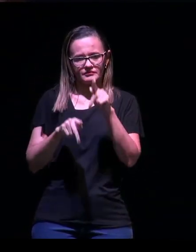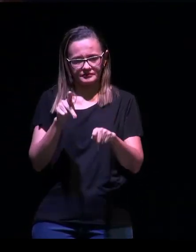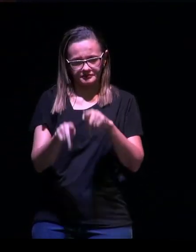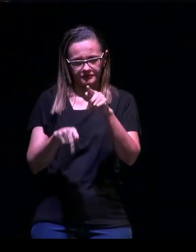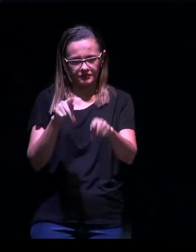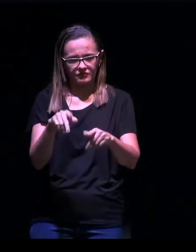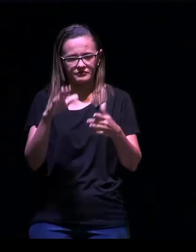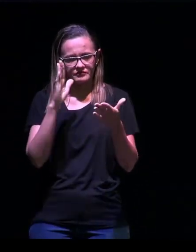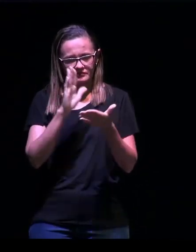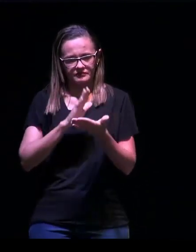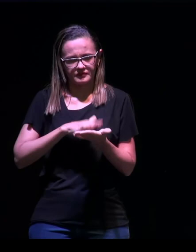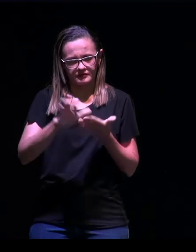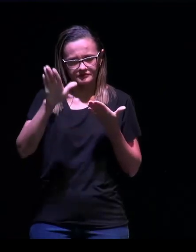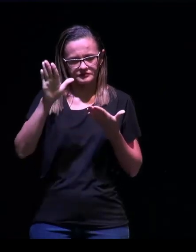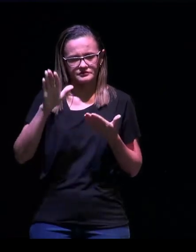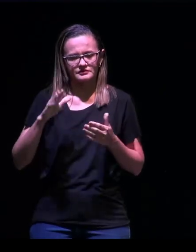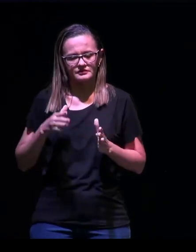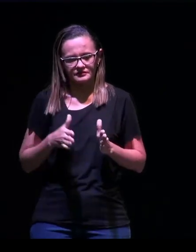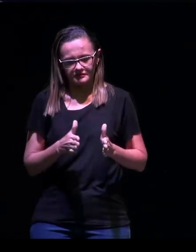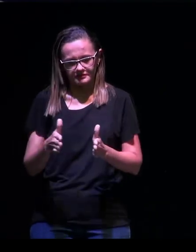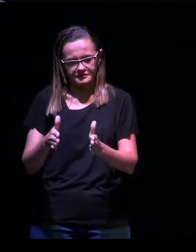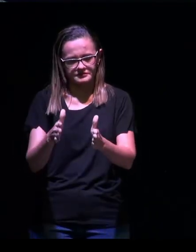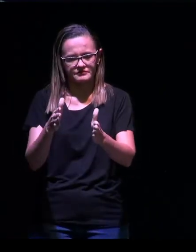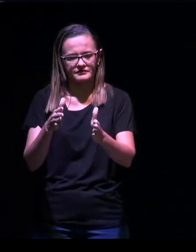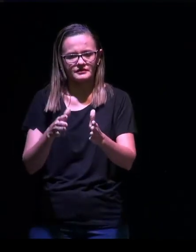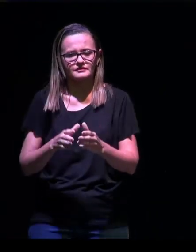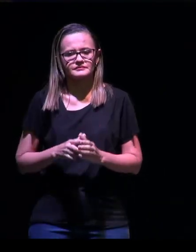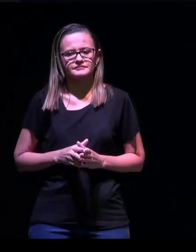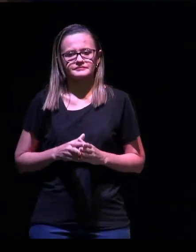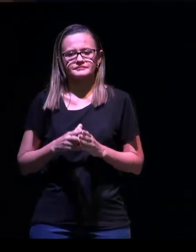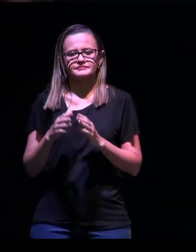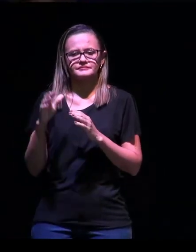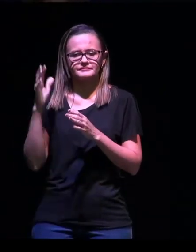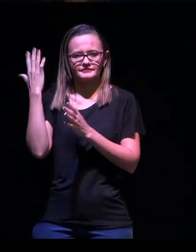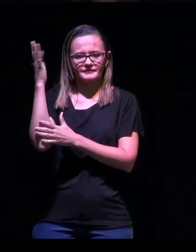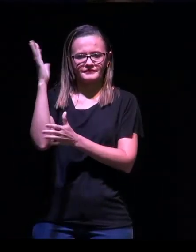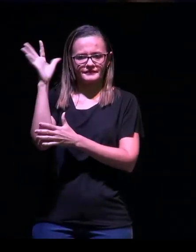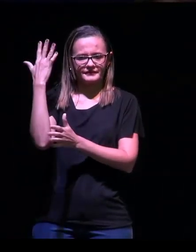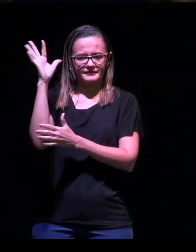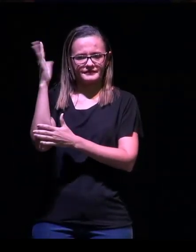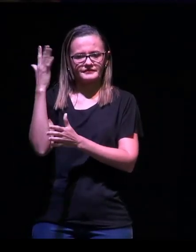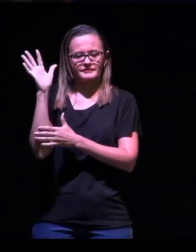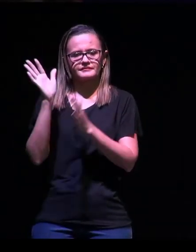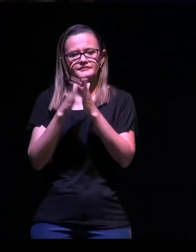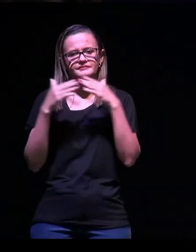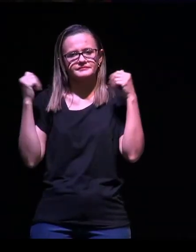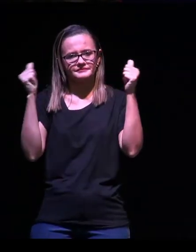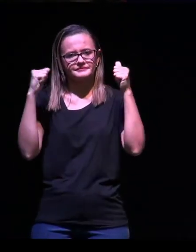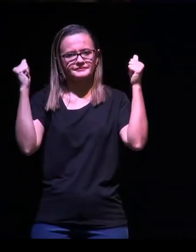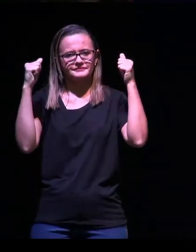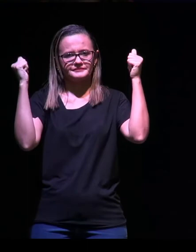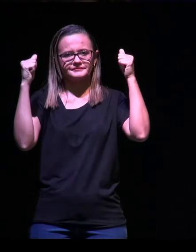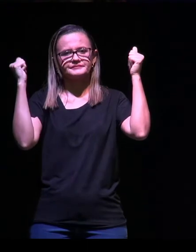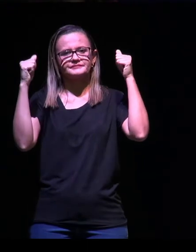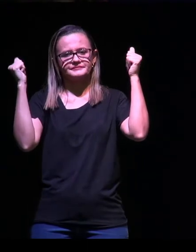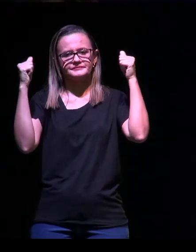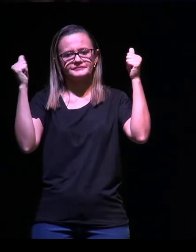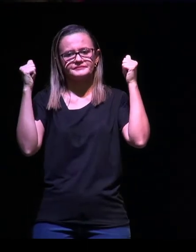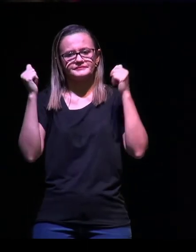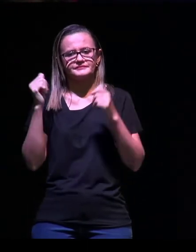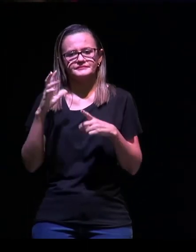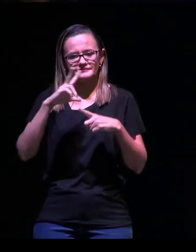vale subterrâneo que vai abrir no Monte das Oliveiras. Aleluia! Será o dia da vitória. Sabe, é o